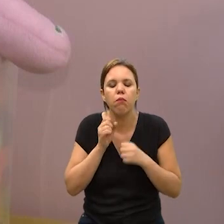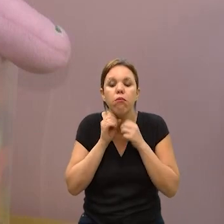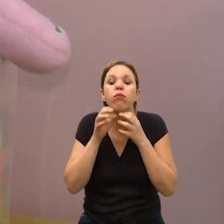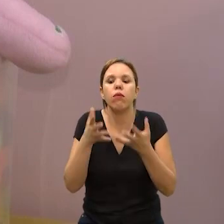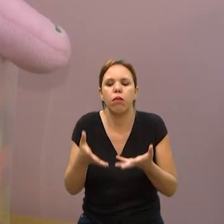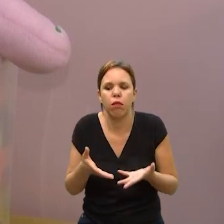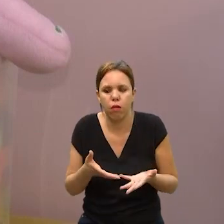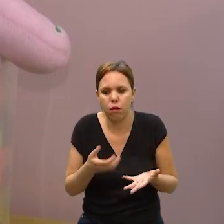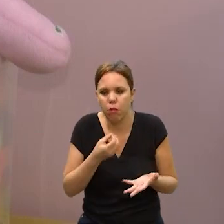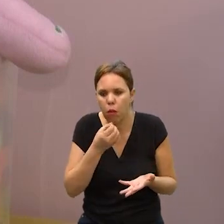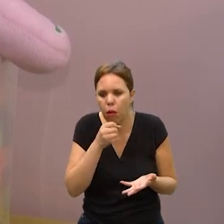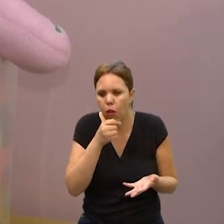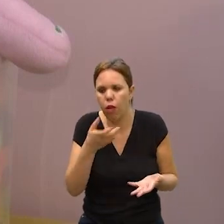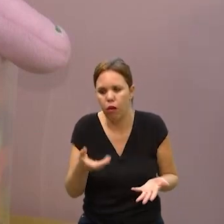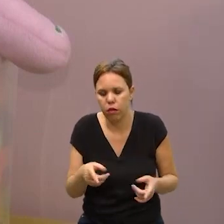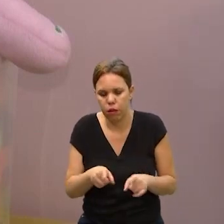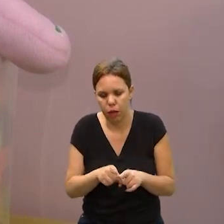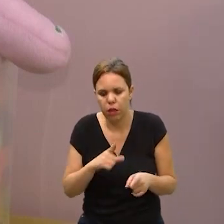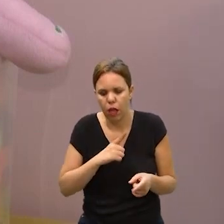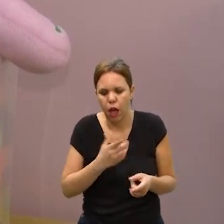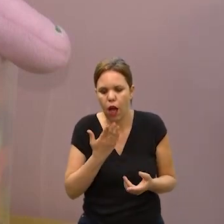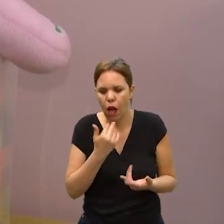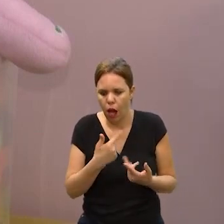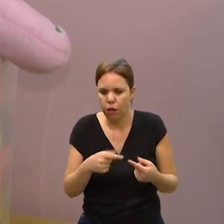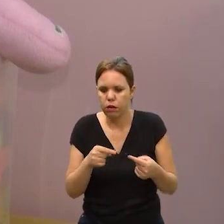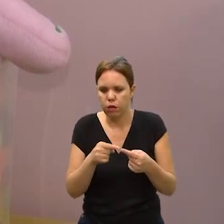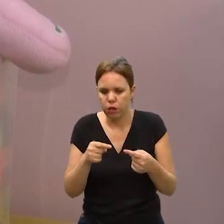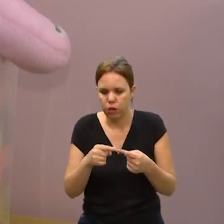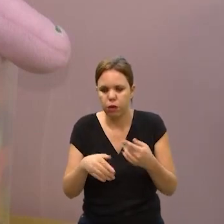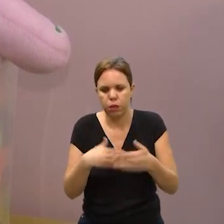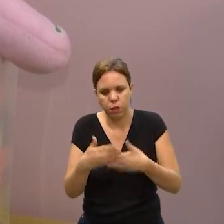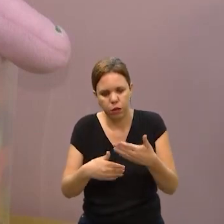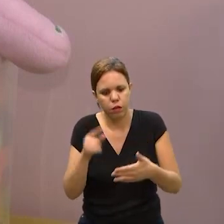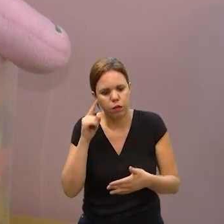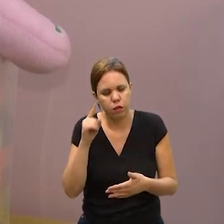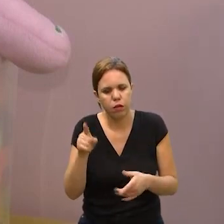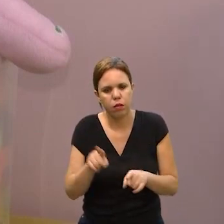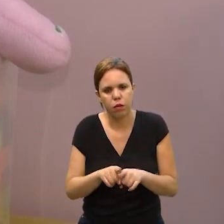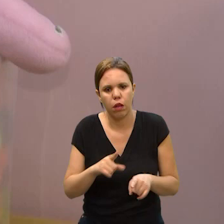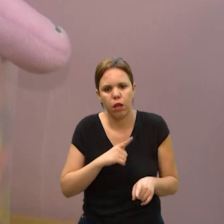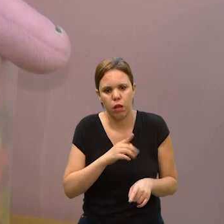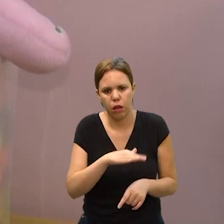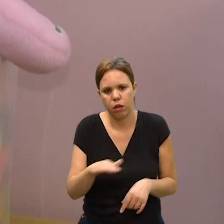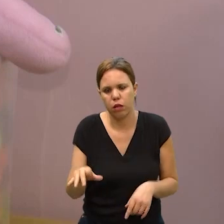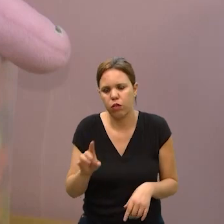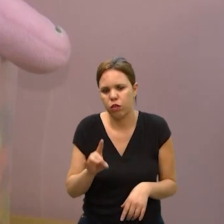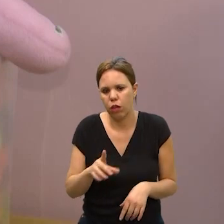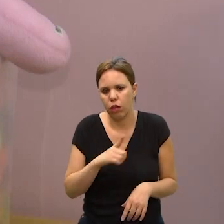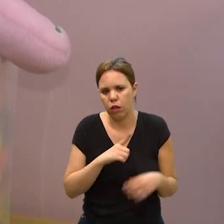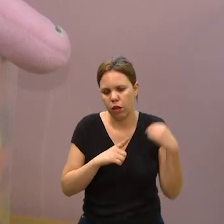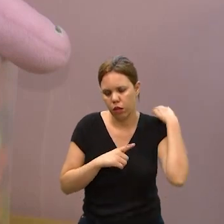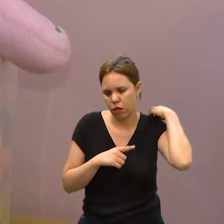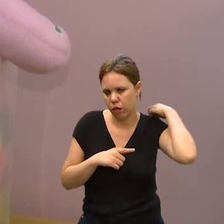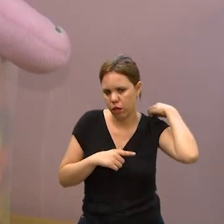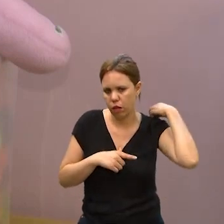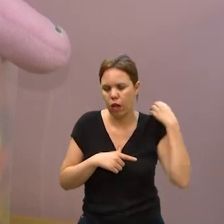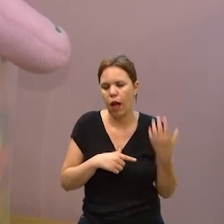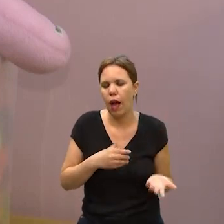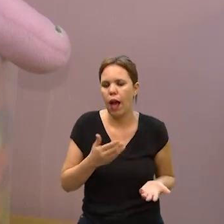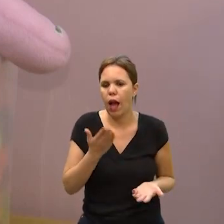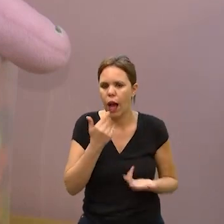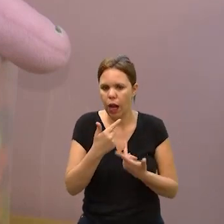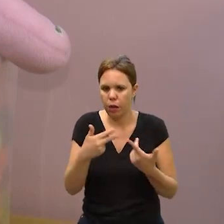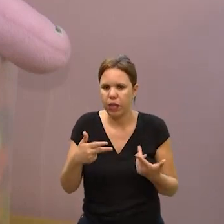engasgue, tenha alimentos adequados à sua rotina. Eu tenho crianças que só têm